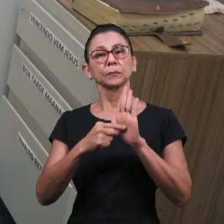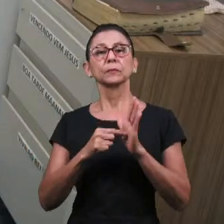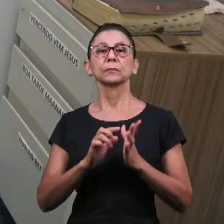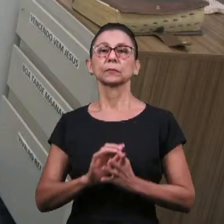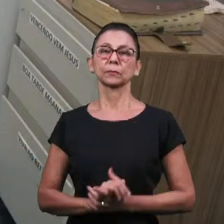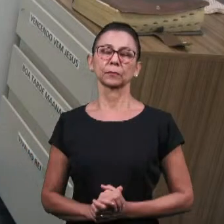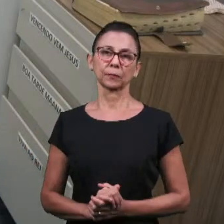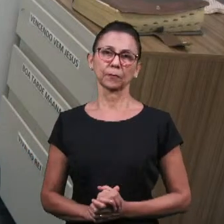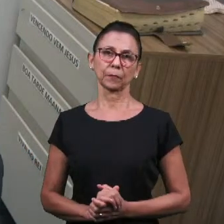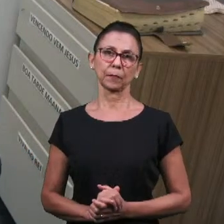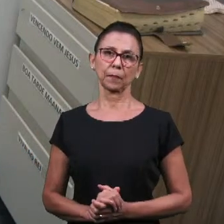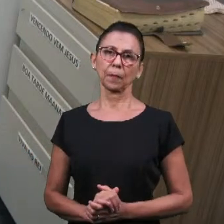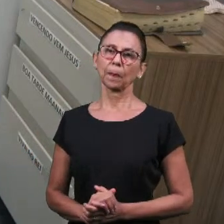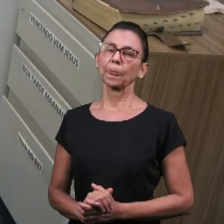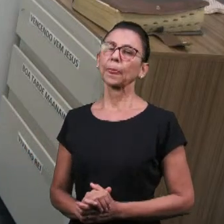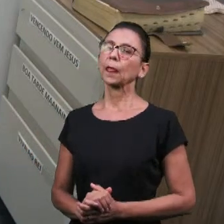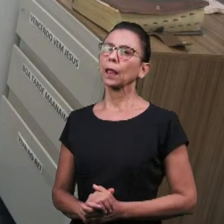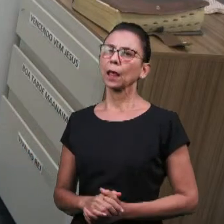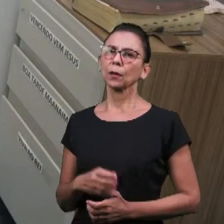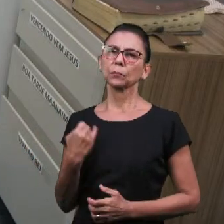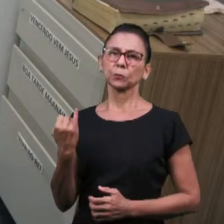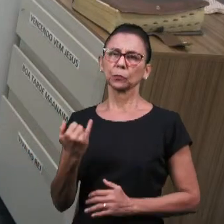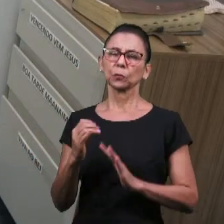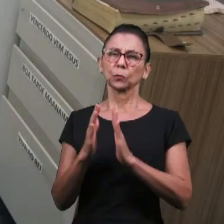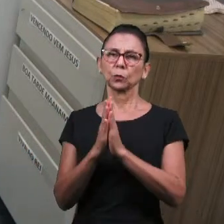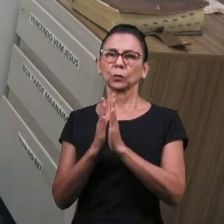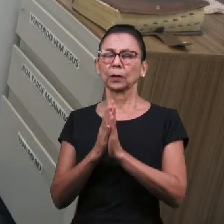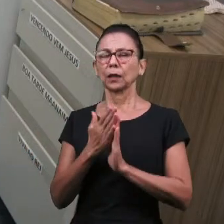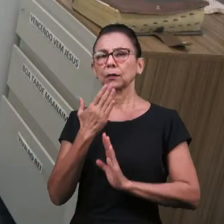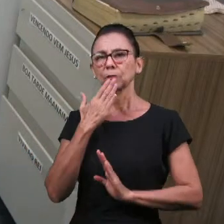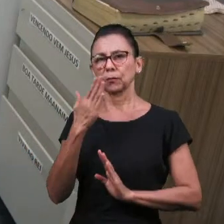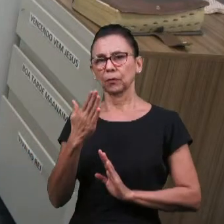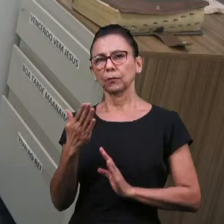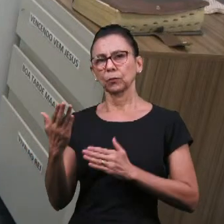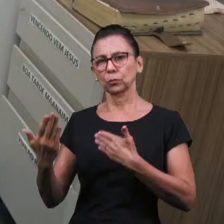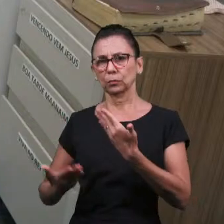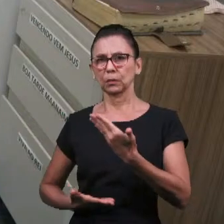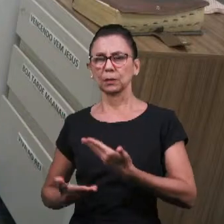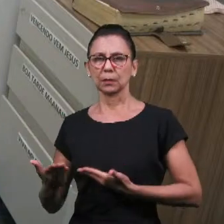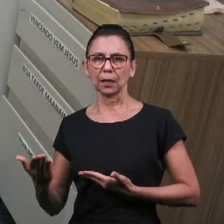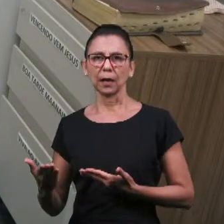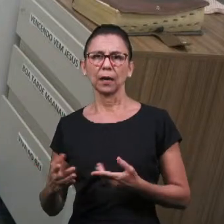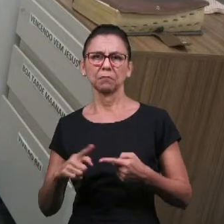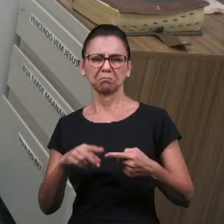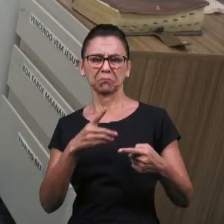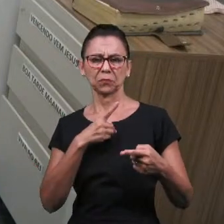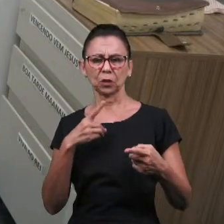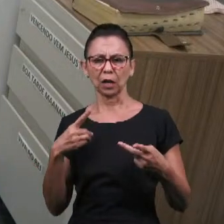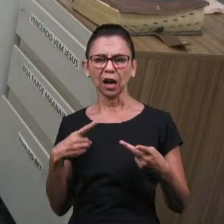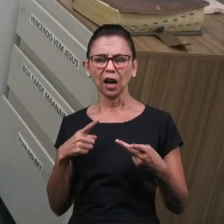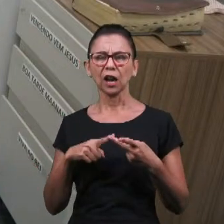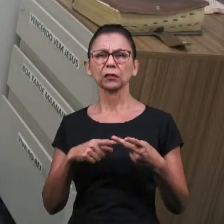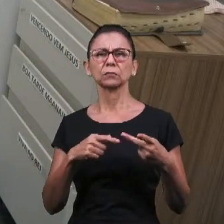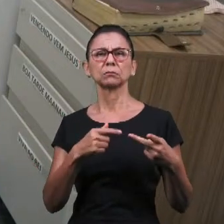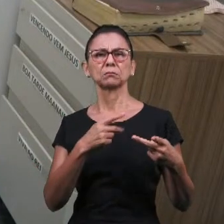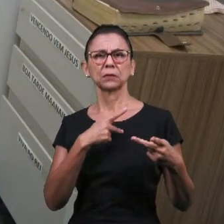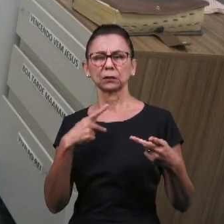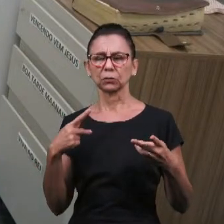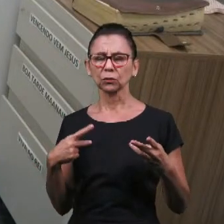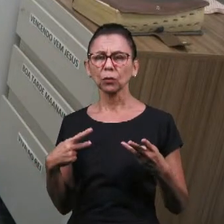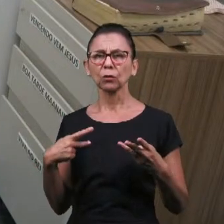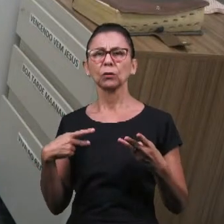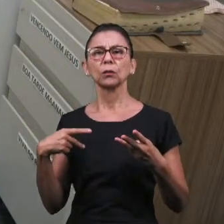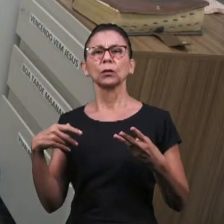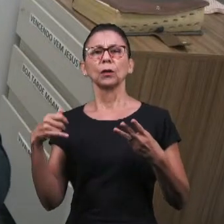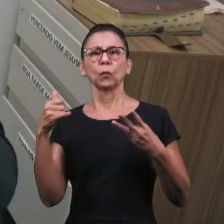que estão na igreja, os irmãos que são diáconos, os irmãos servos de Deus, valentes, né, na casa do Senhor. É importante a sua oração,